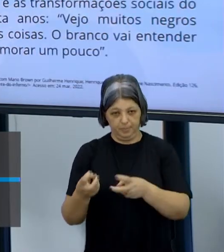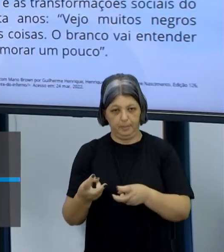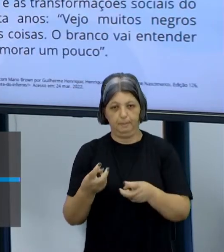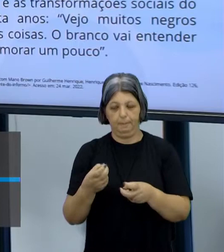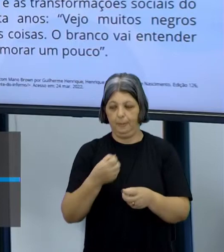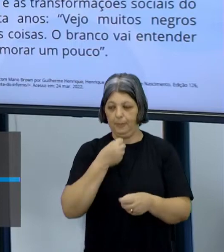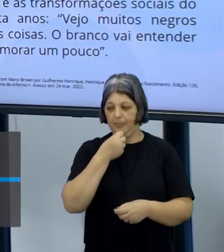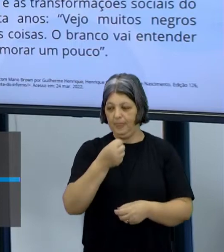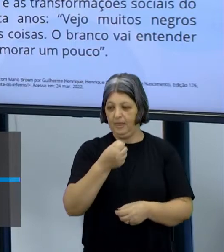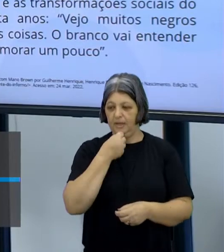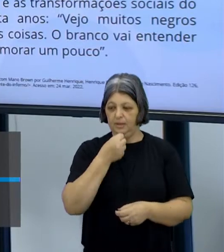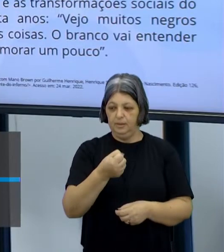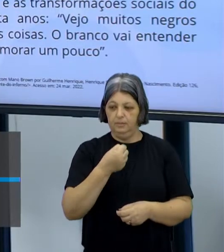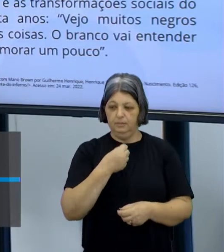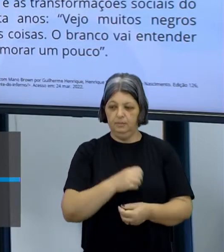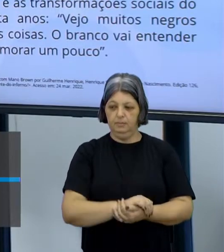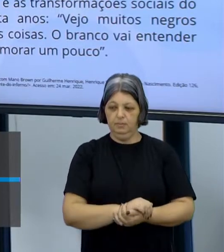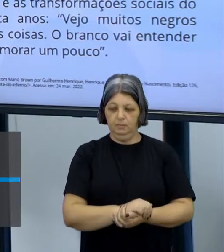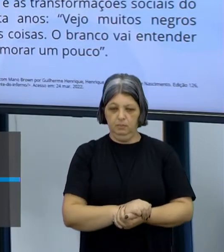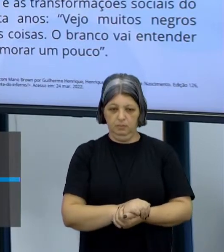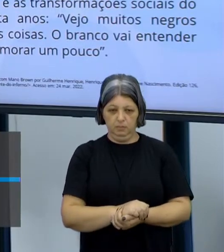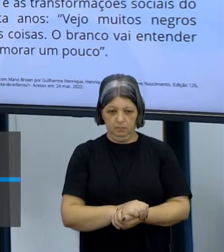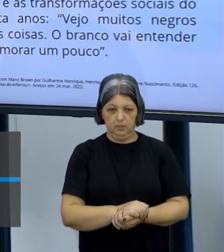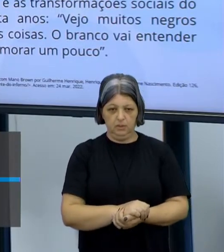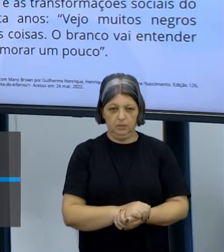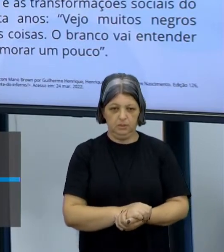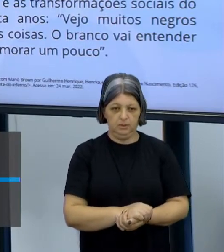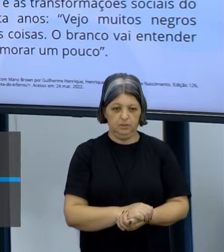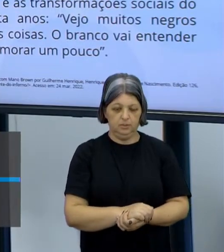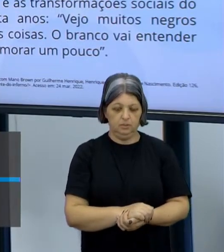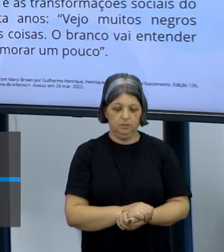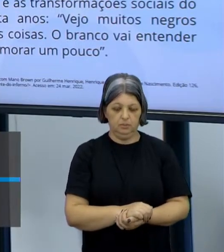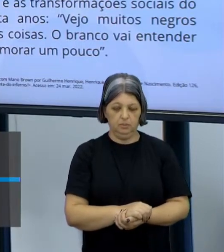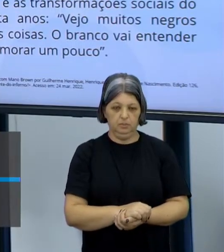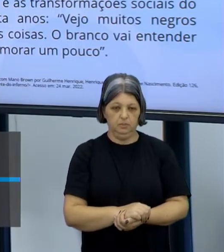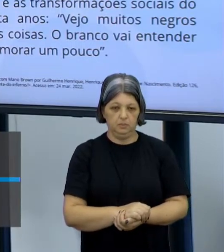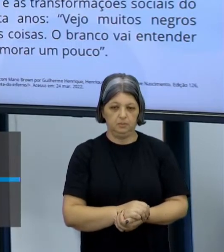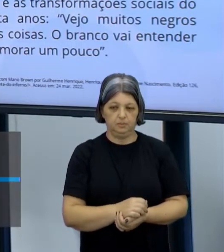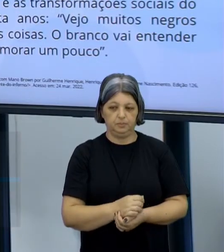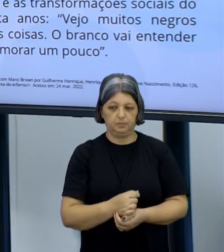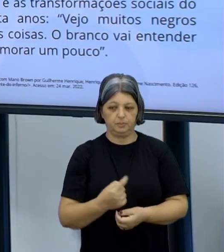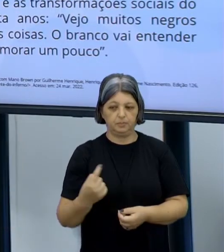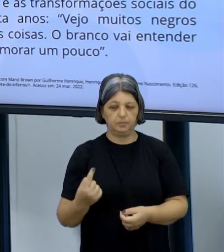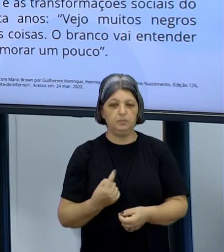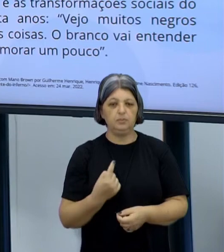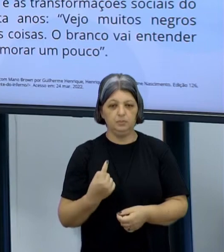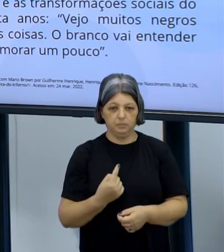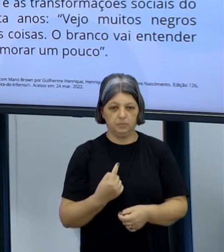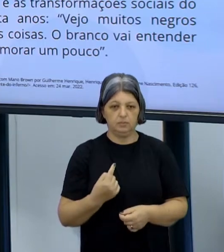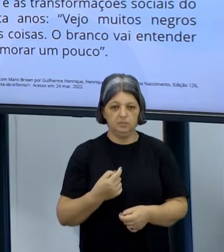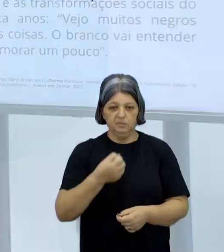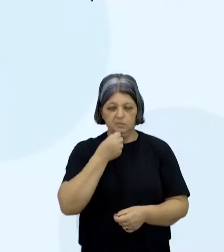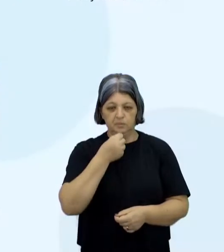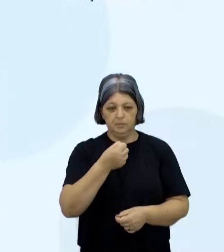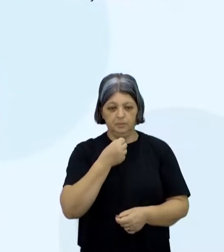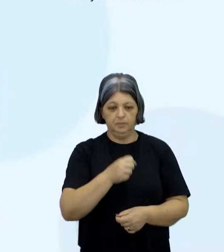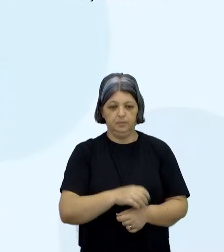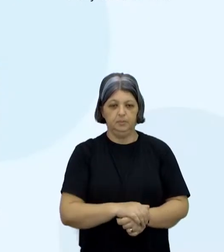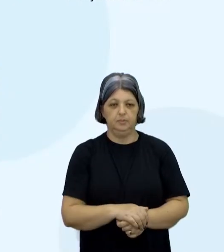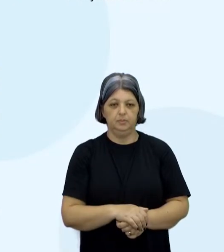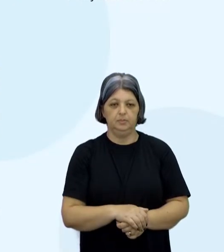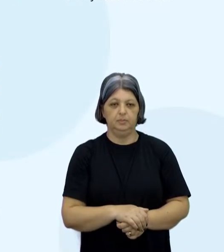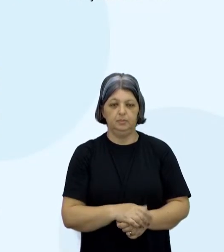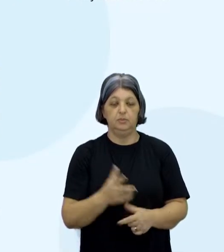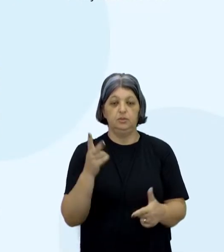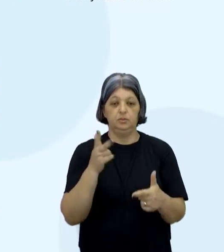tá? Então, nós temos aqui já uma introdução da primeira entrevista que vamos ver, que é em formato de vídeo. Então, ela